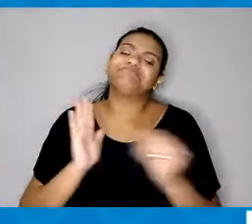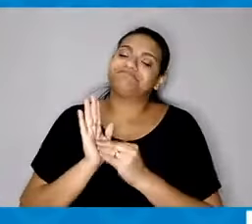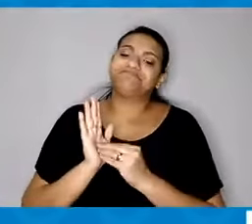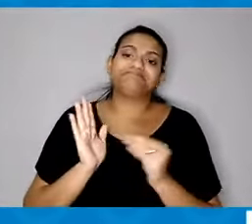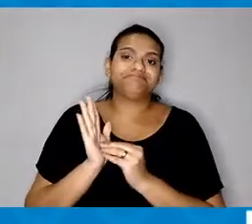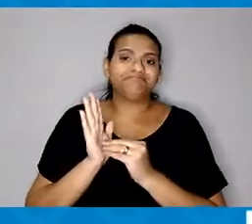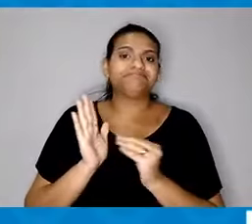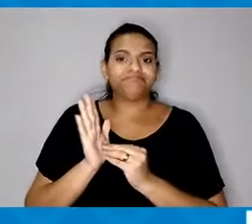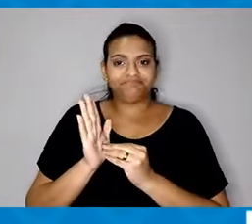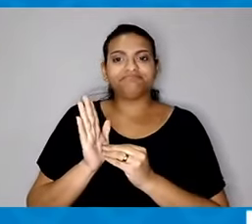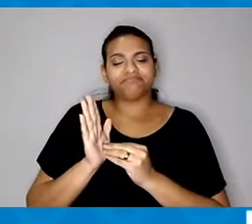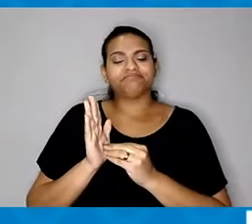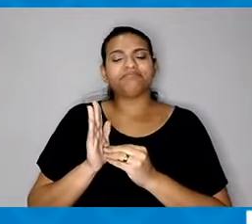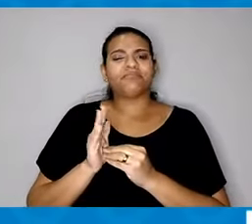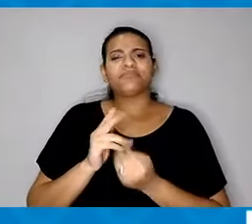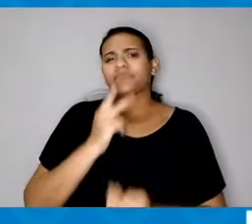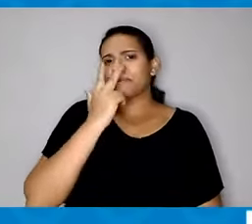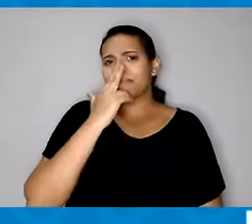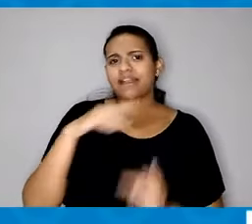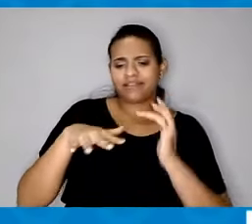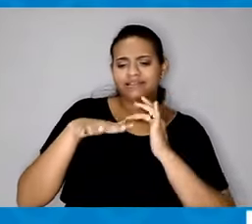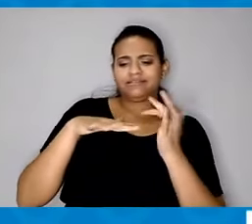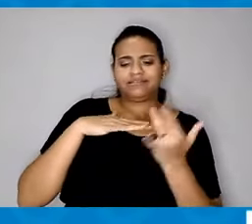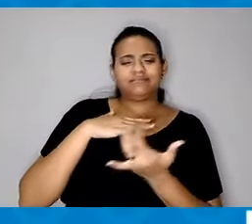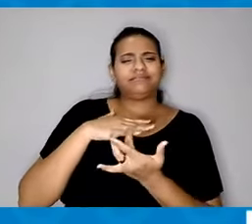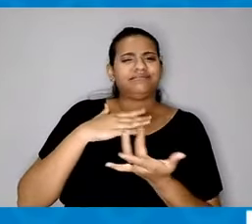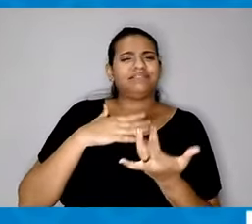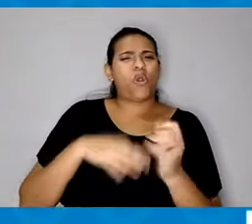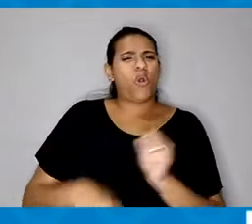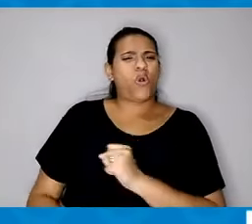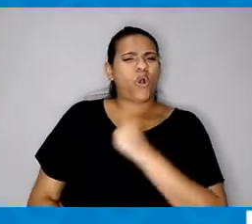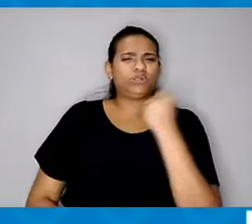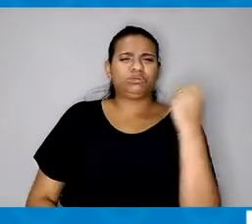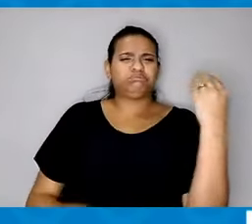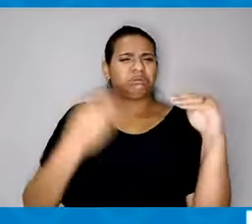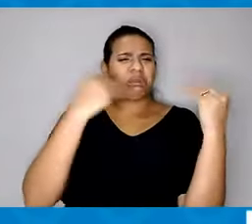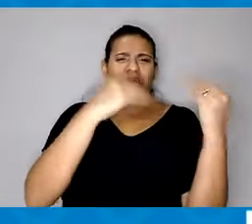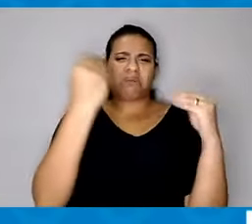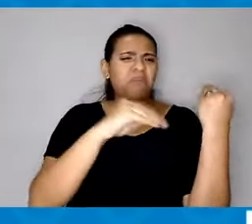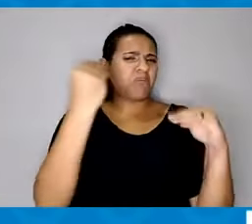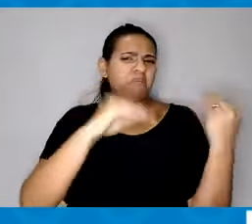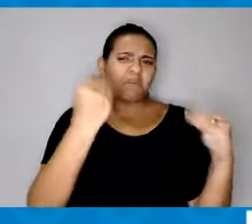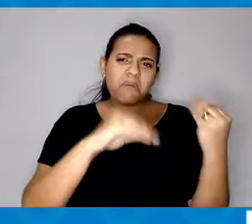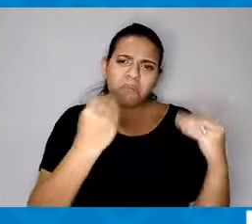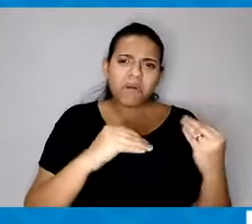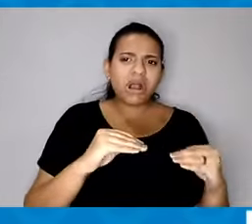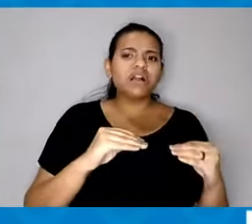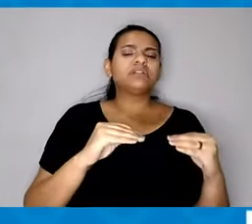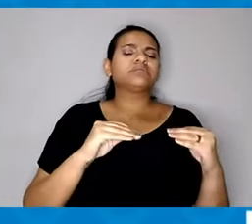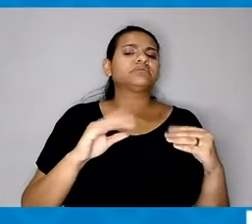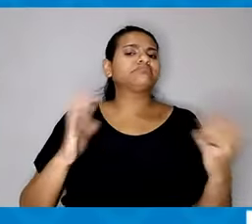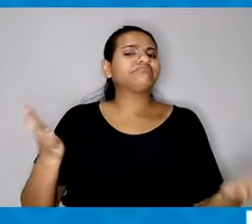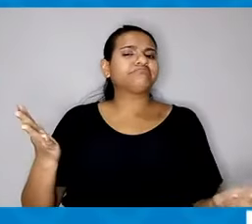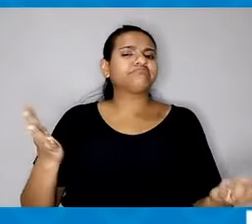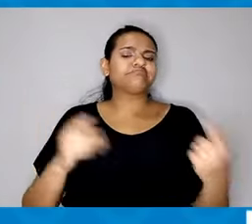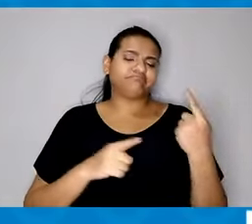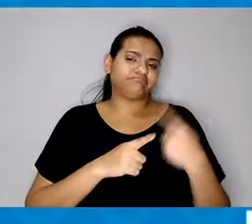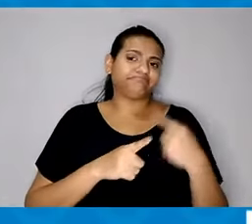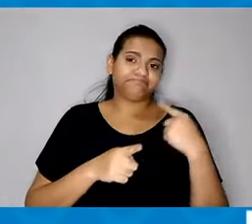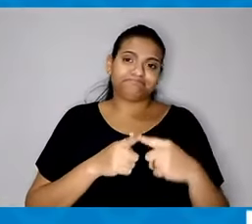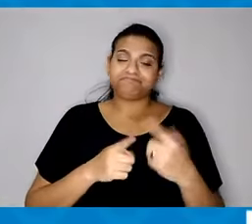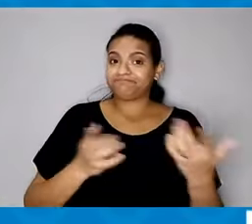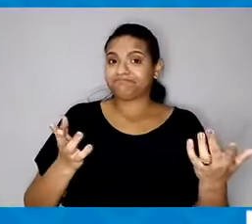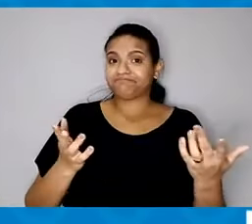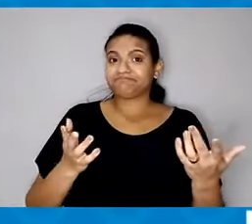de práticas de ódio, né, de uma certa forma, porque as pessoas não estão mais envolvidas em